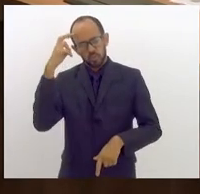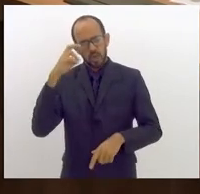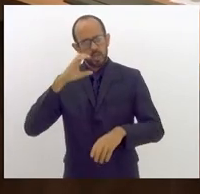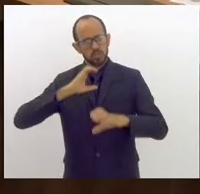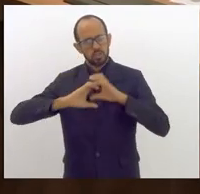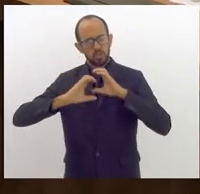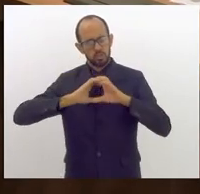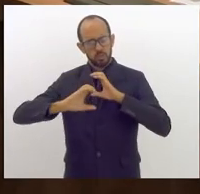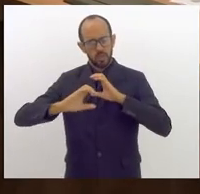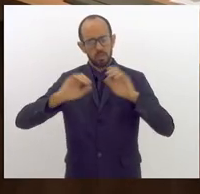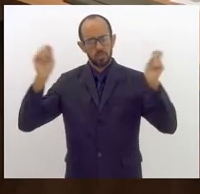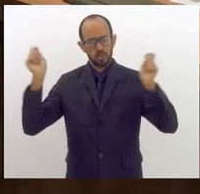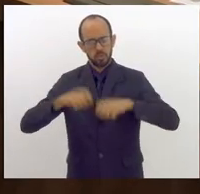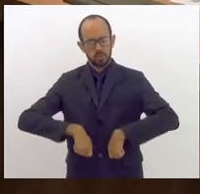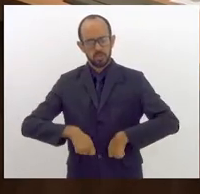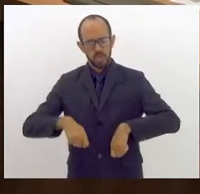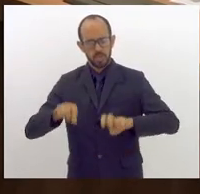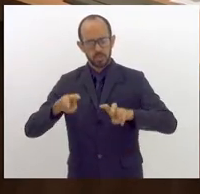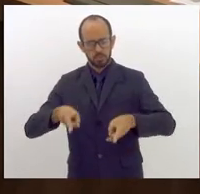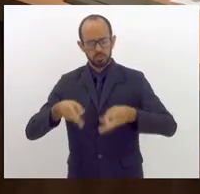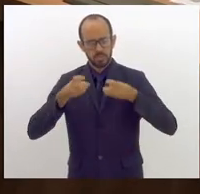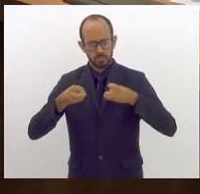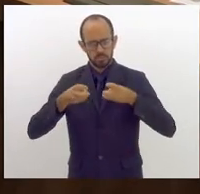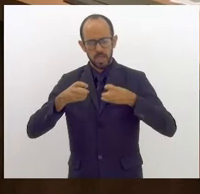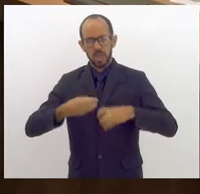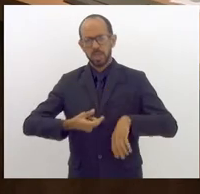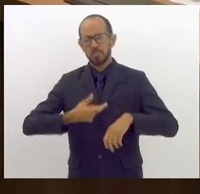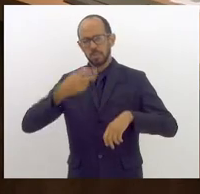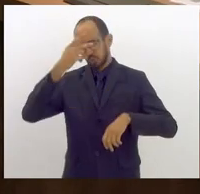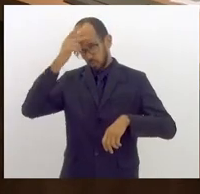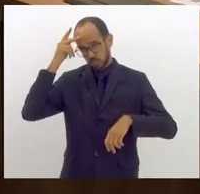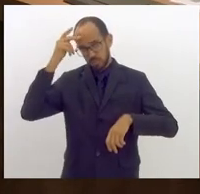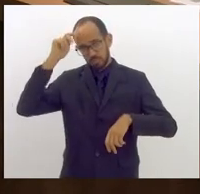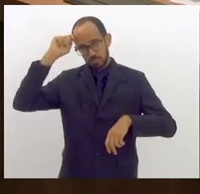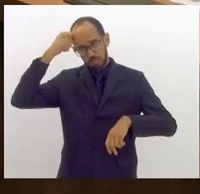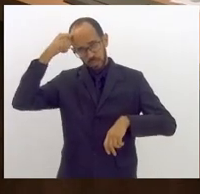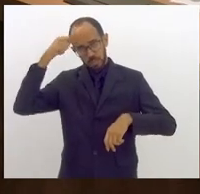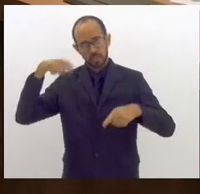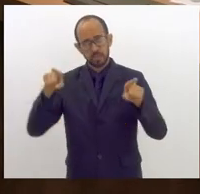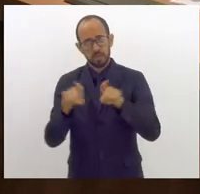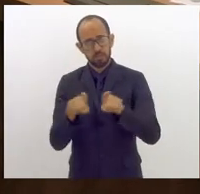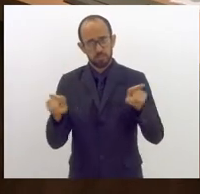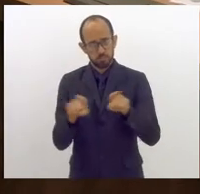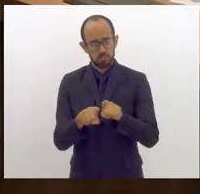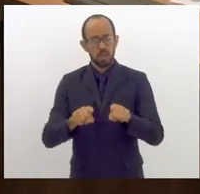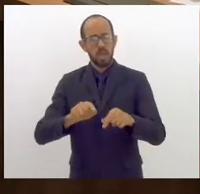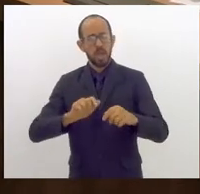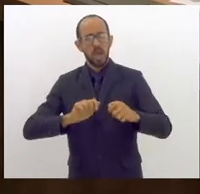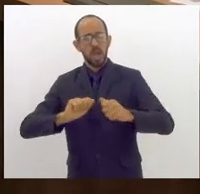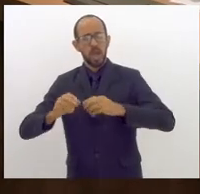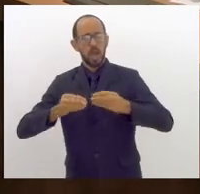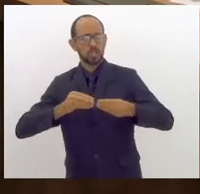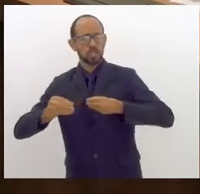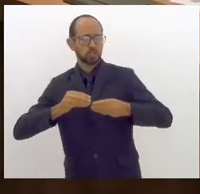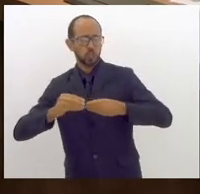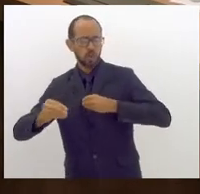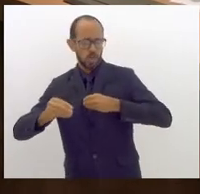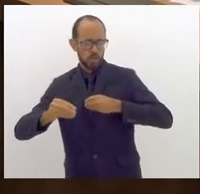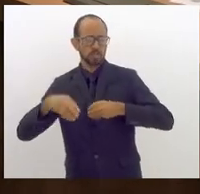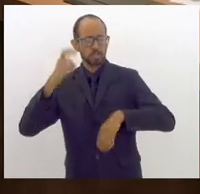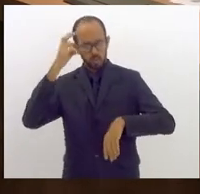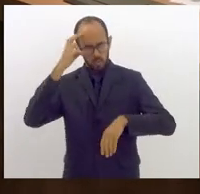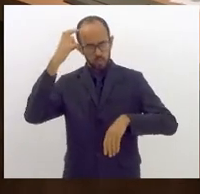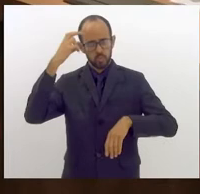a possibilidade de ver pretos e pretas também articulando cultura no estado do Rio de Janeiro e porque não falar